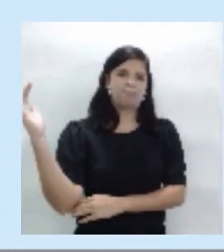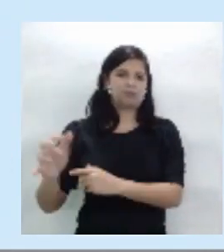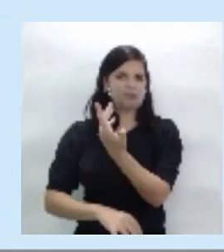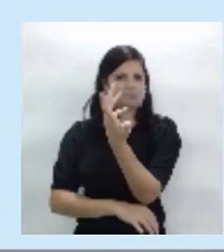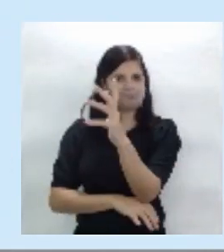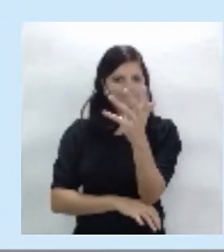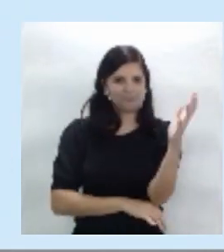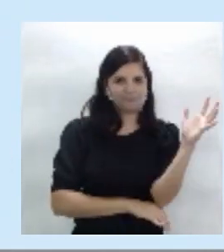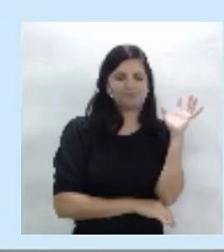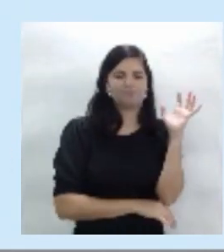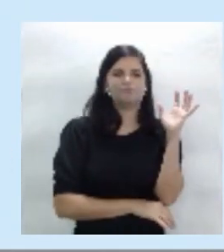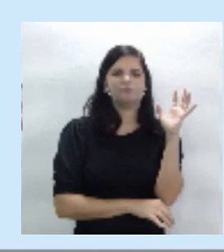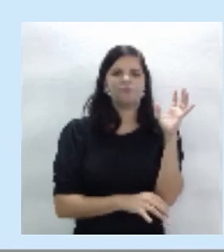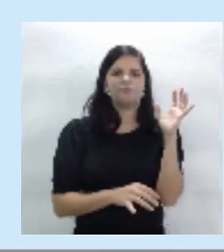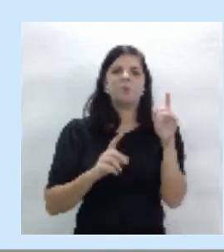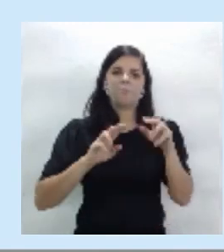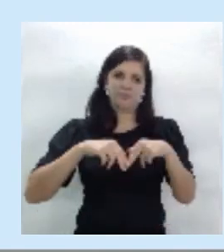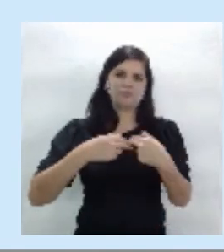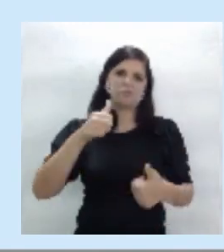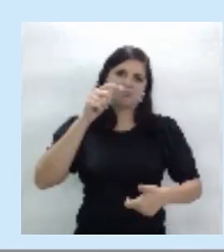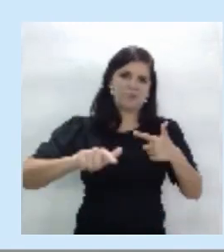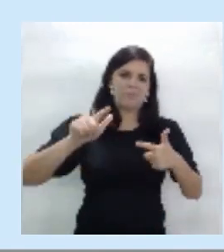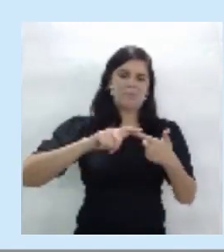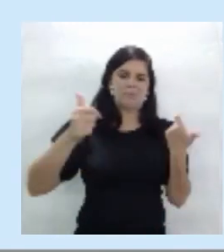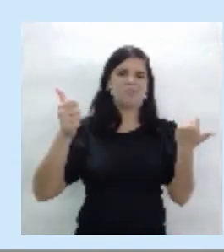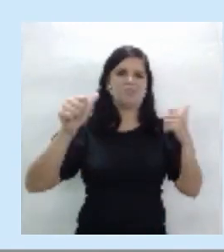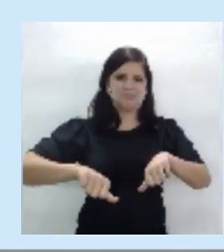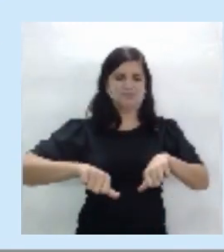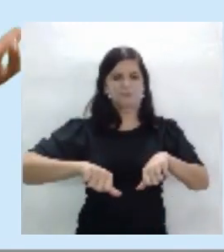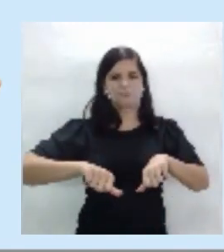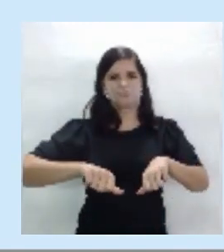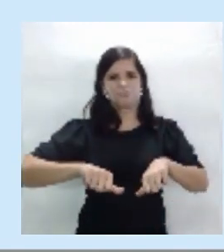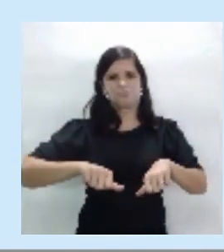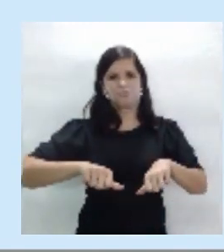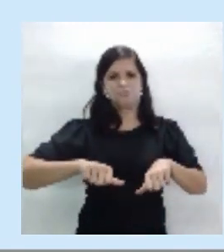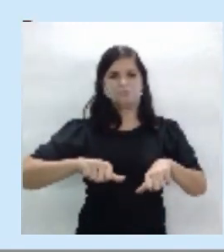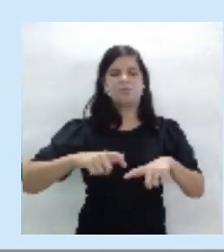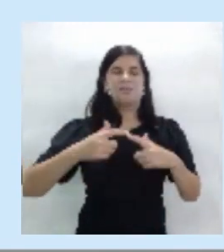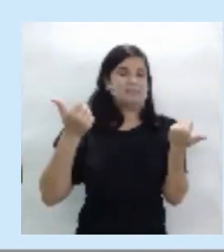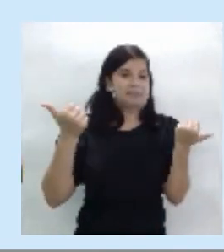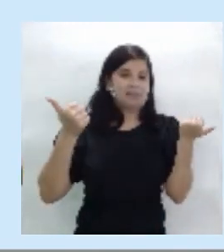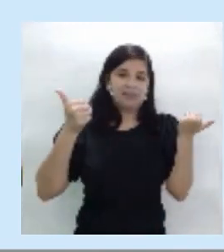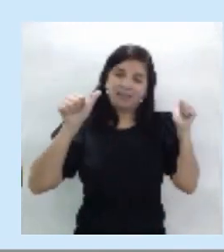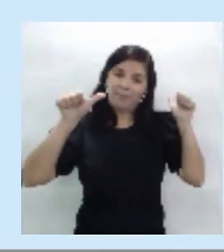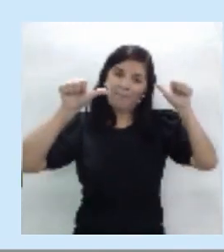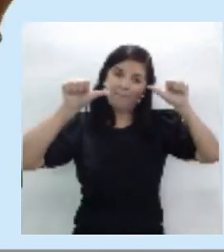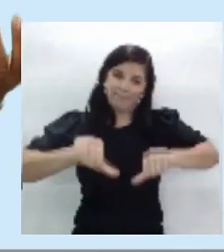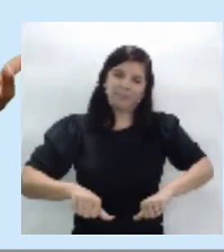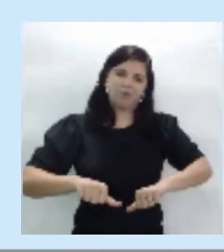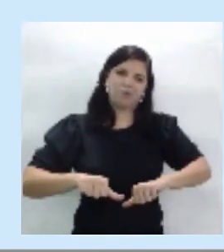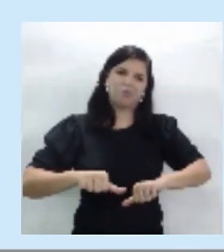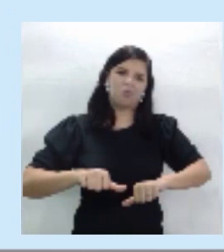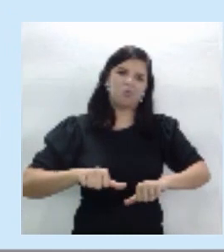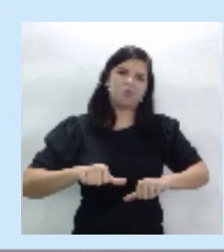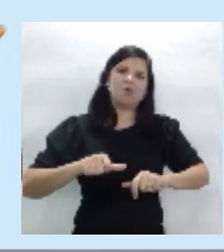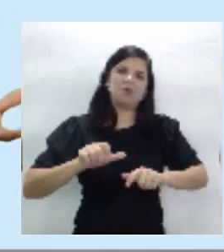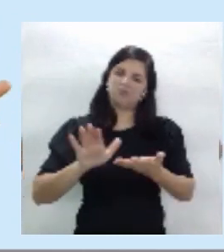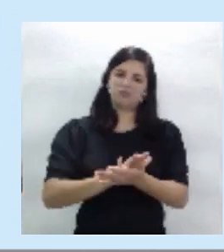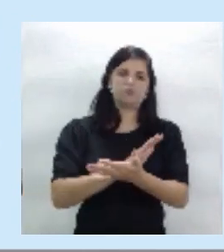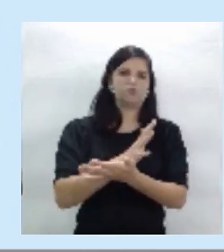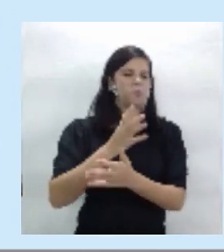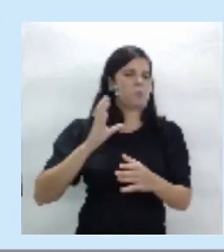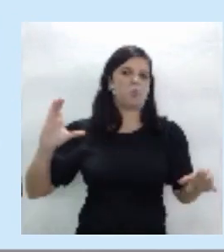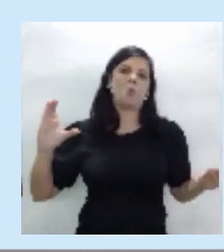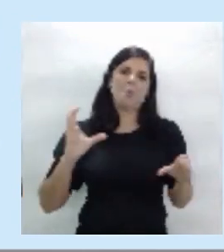retirando essa cobertura aí da Mata Atlântica, tá? Então, há um impacto também negativo, um impacto tão negativo que quase